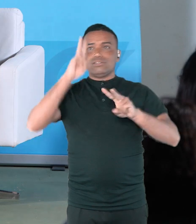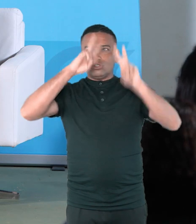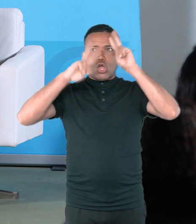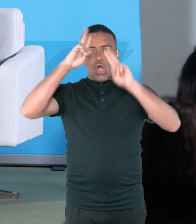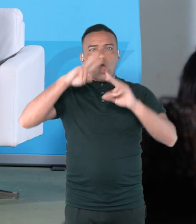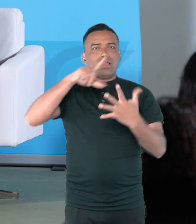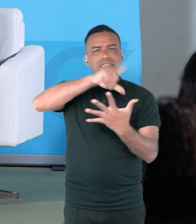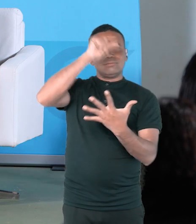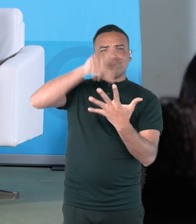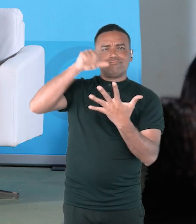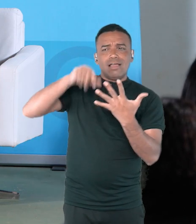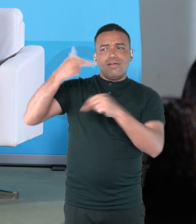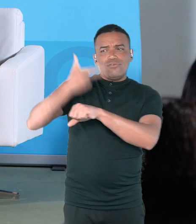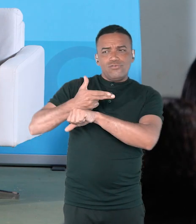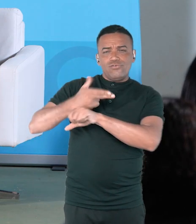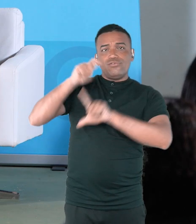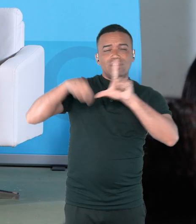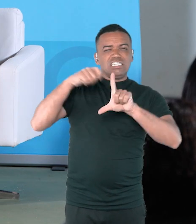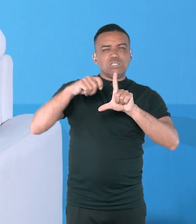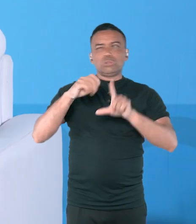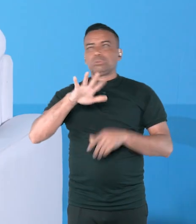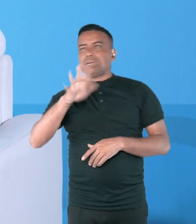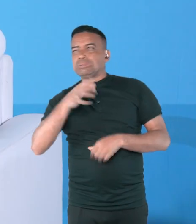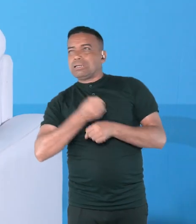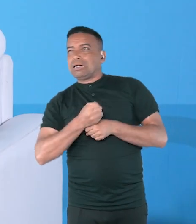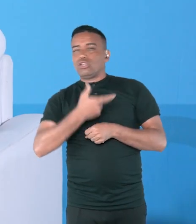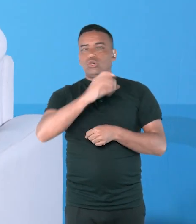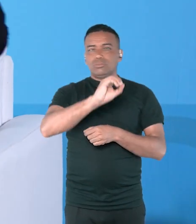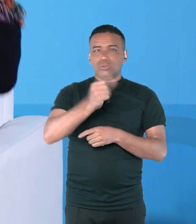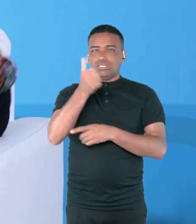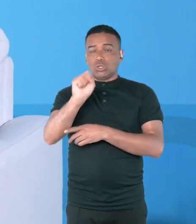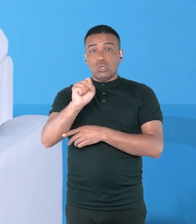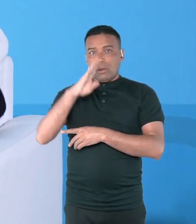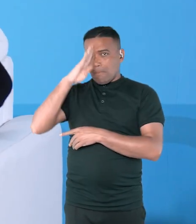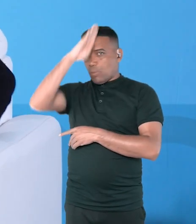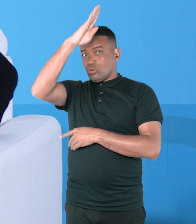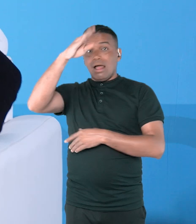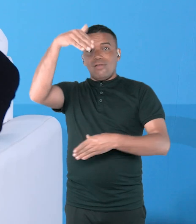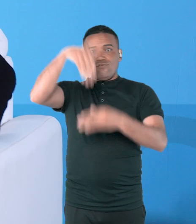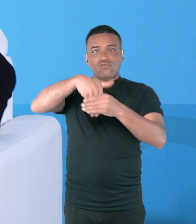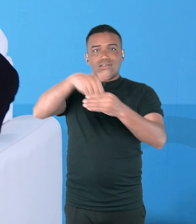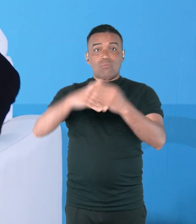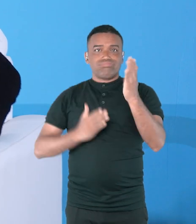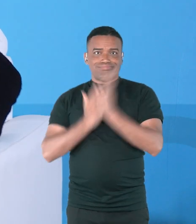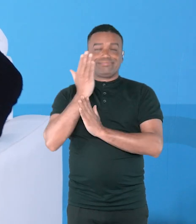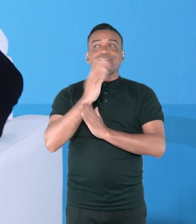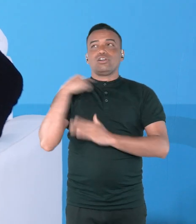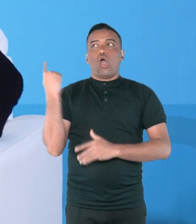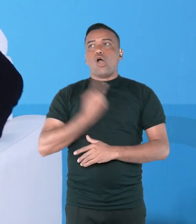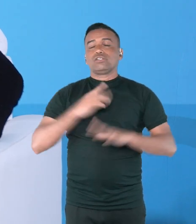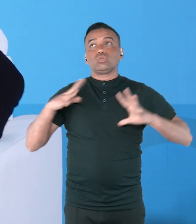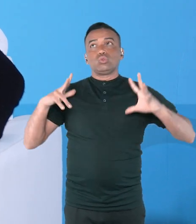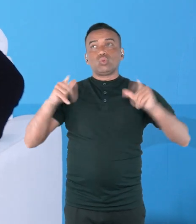requisição das histórias, o vídeo, era final de 2018, né? Bolsonaro tinha acabado de ser eleito, a gente estava muito